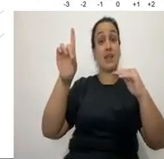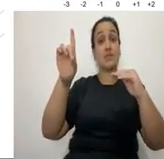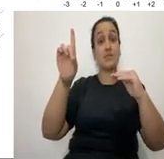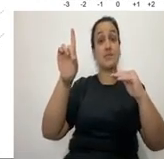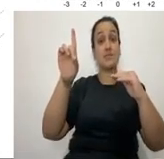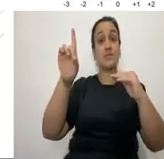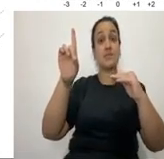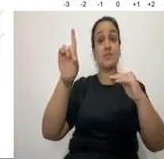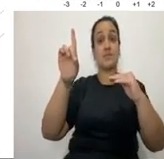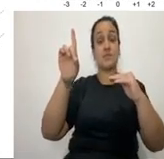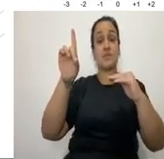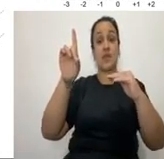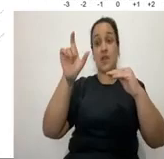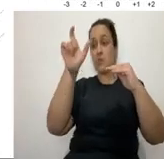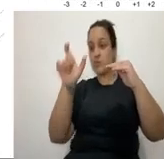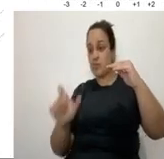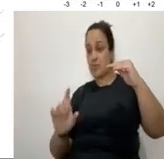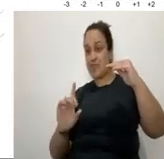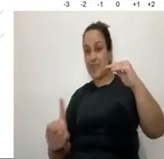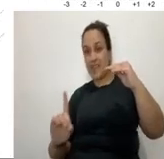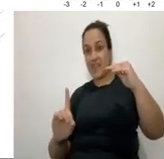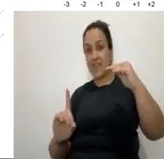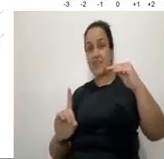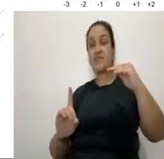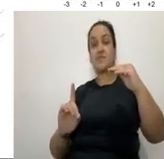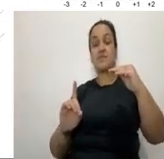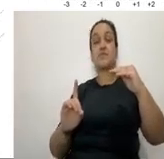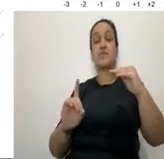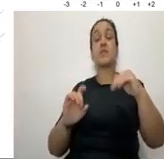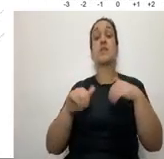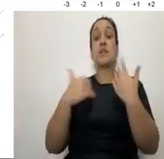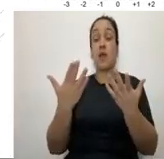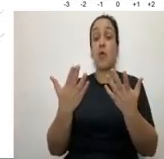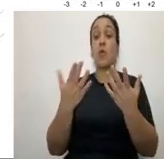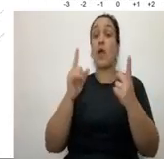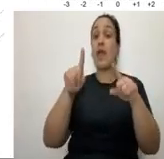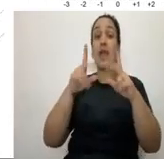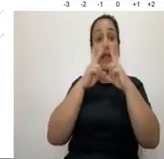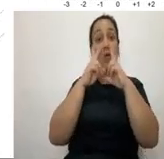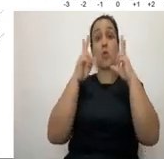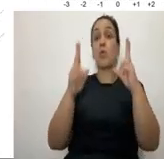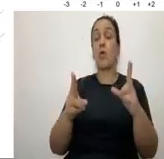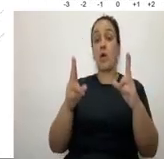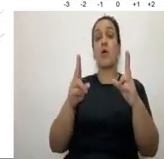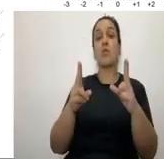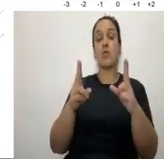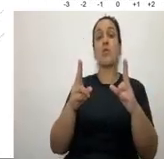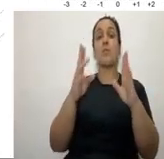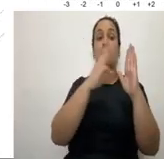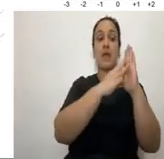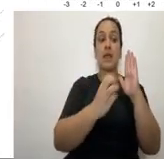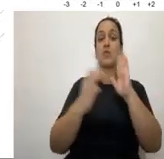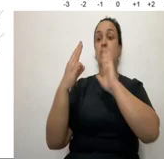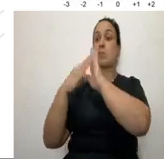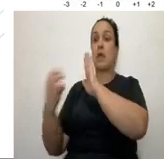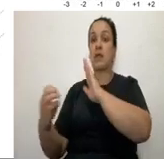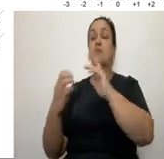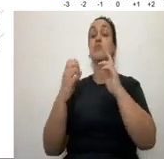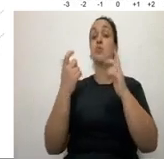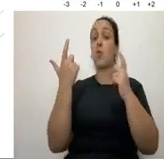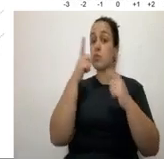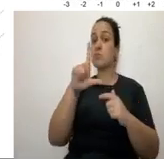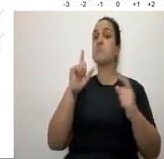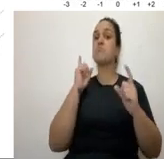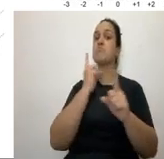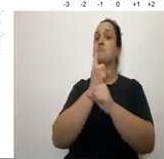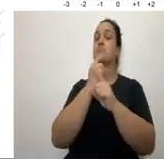D. Orbital, ó, D1, D2, D3, D4. Tá aqui. Então, ele é exatamente a mesma, os